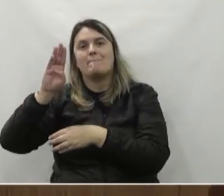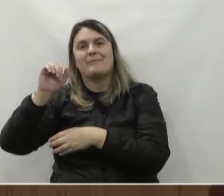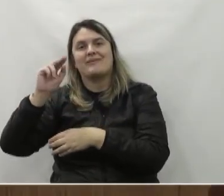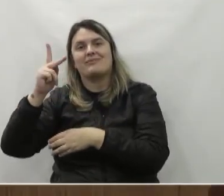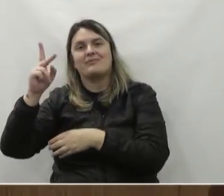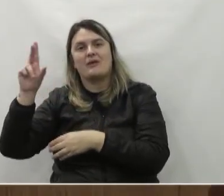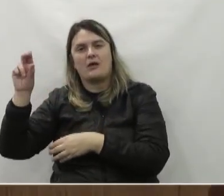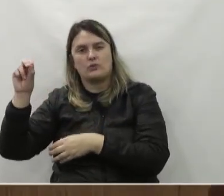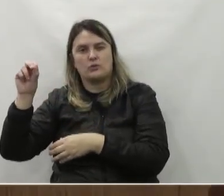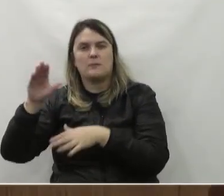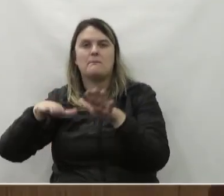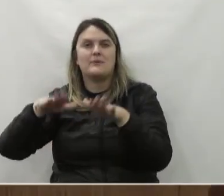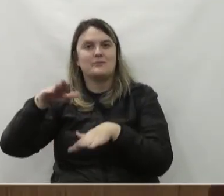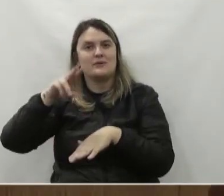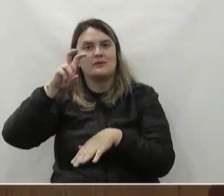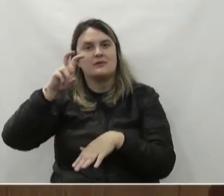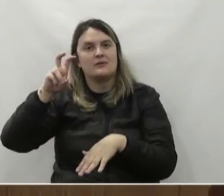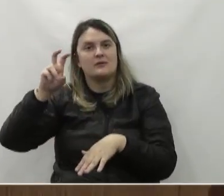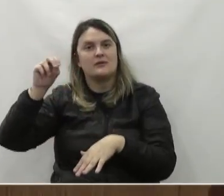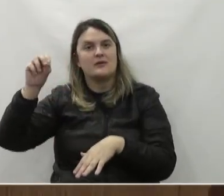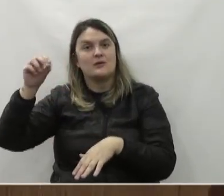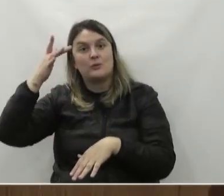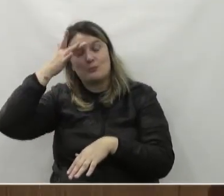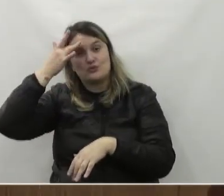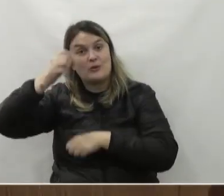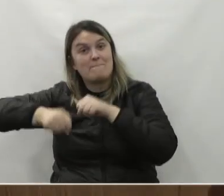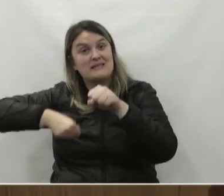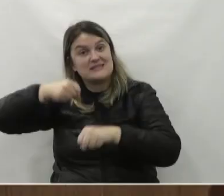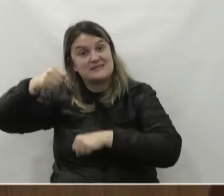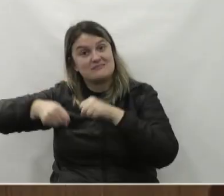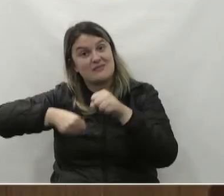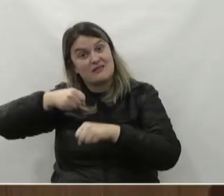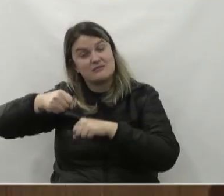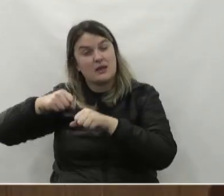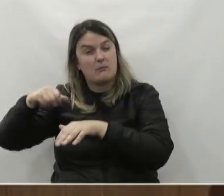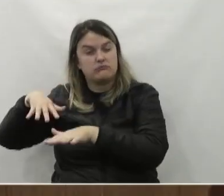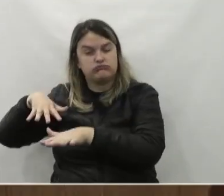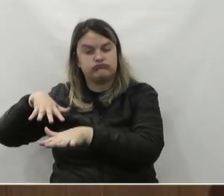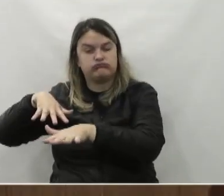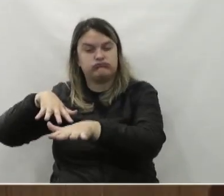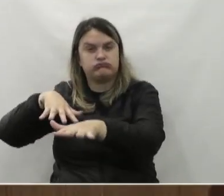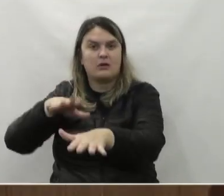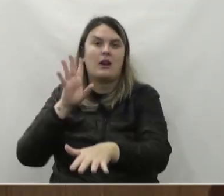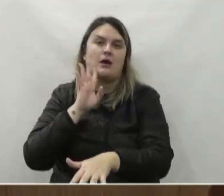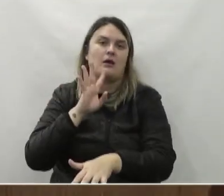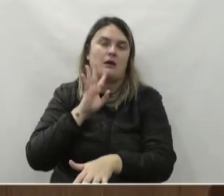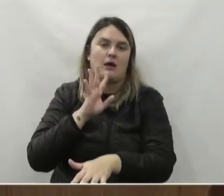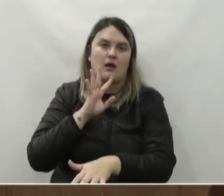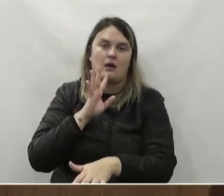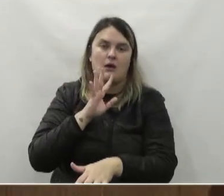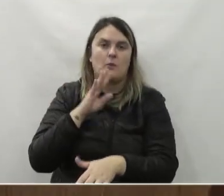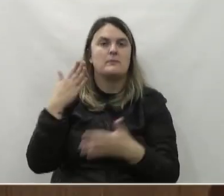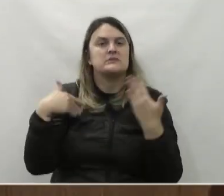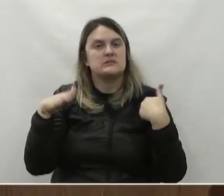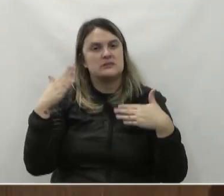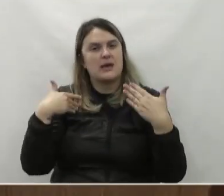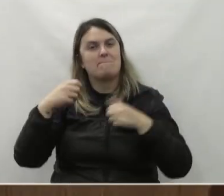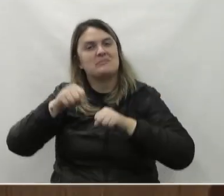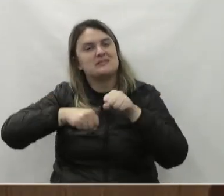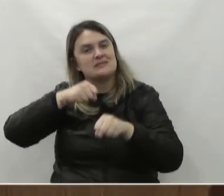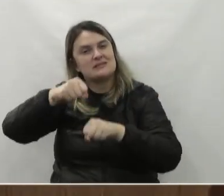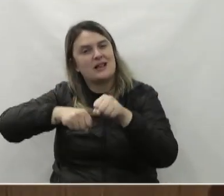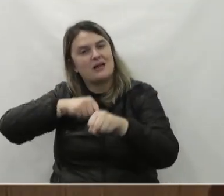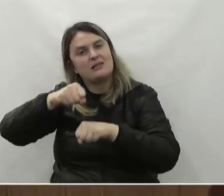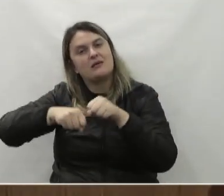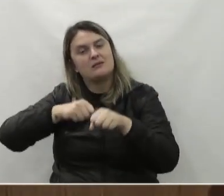Banhados, aproximadamente 500 ciclistas participando, um evento show de bola, muito bem estruturado e